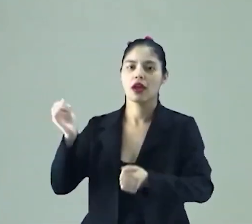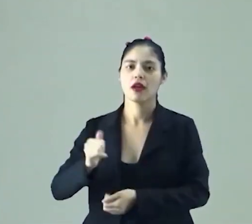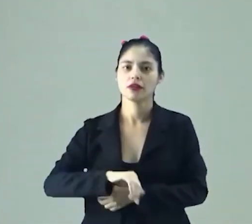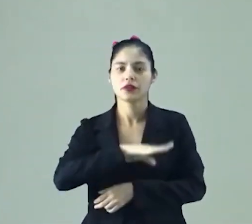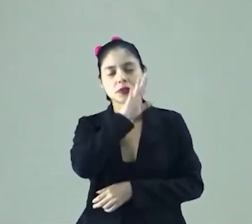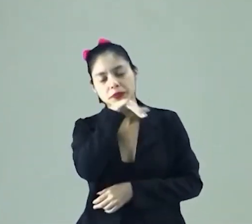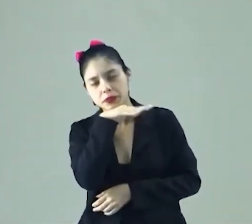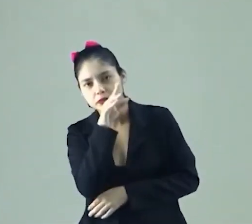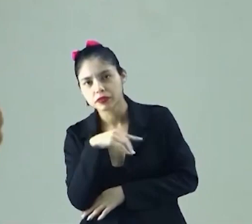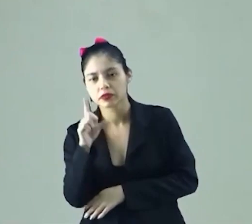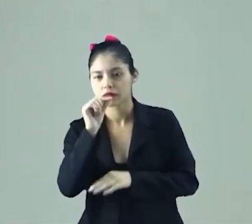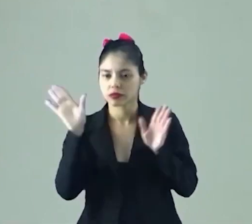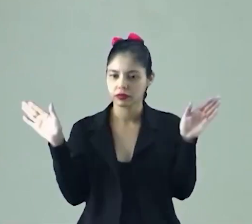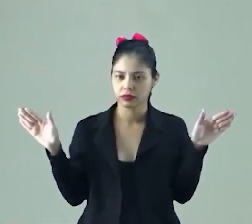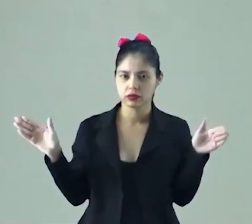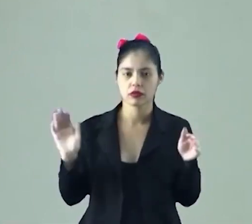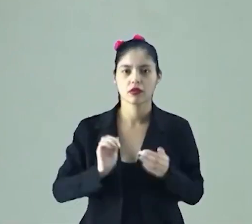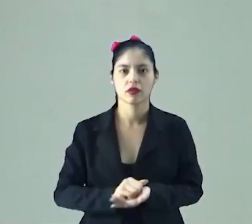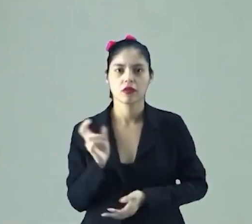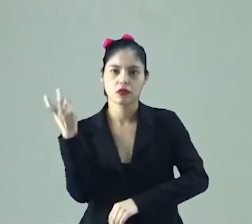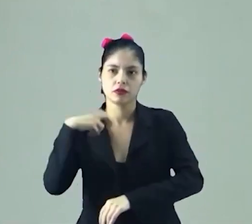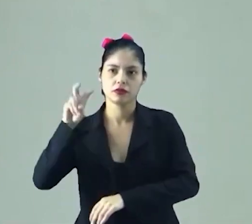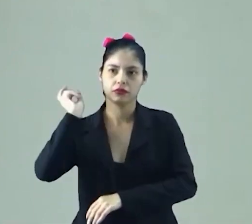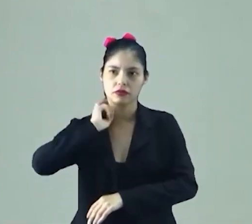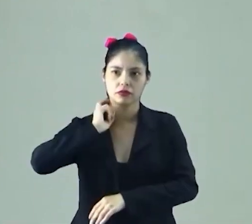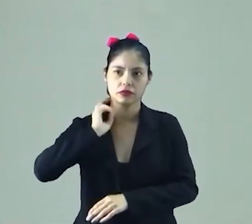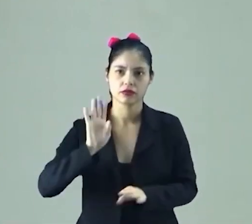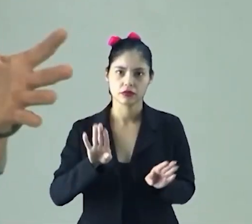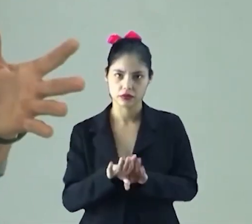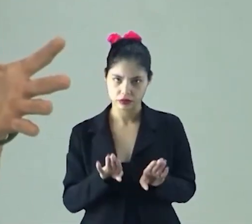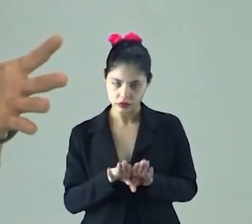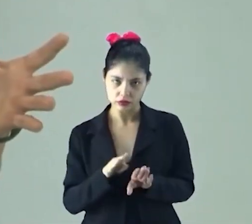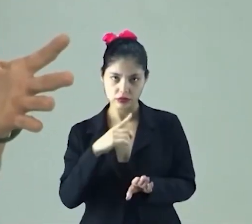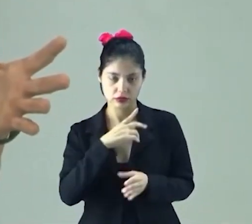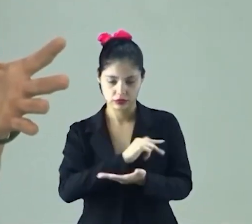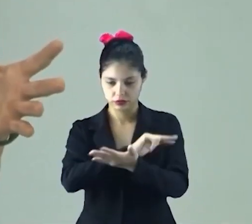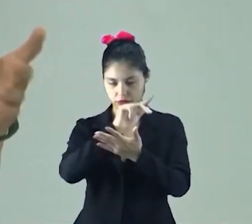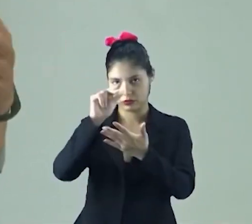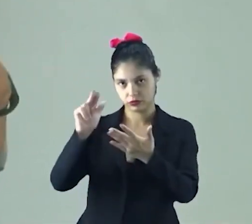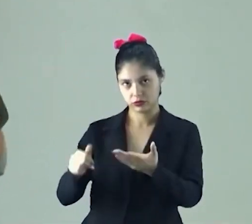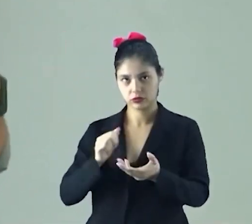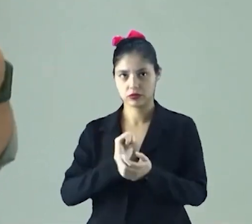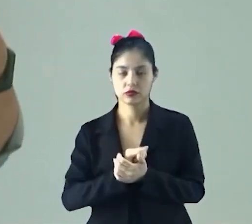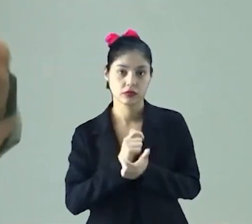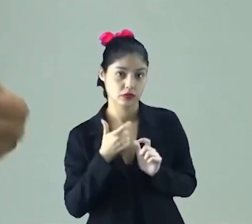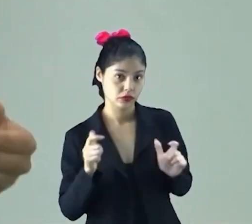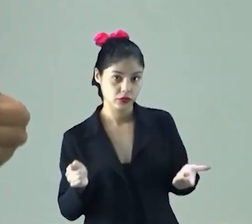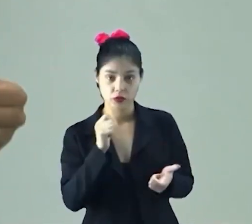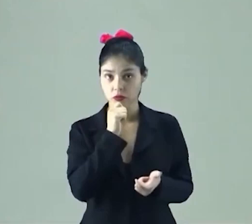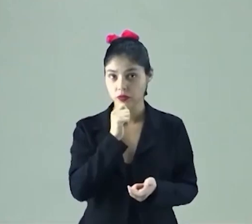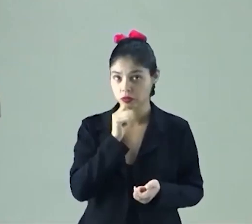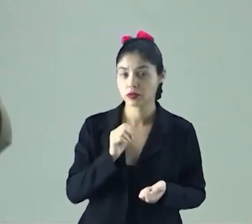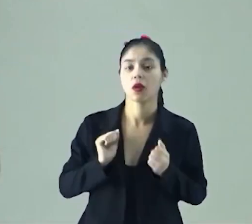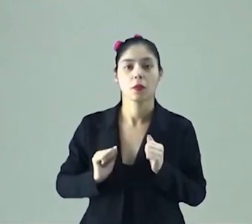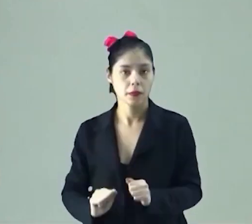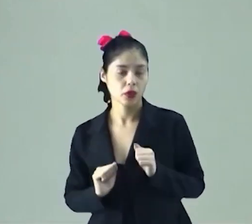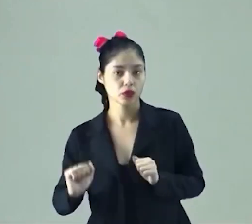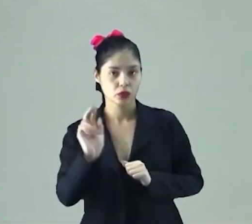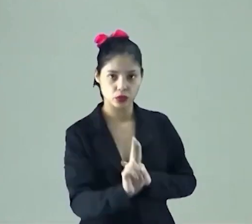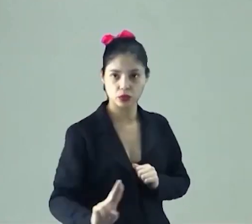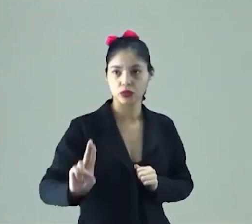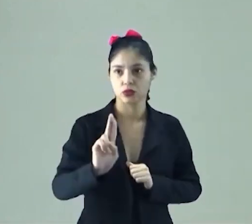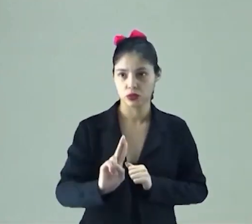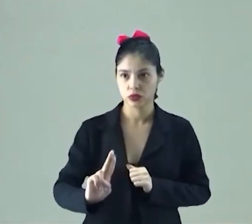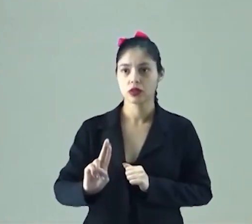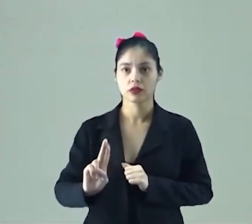voam, pássaros, morcegos, enfim. Então, toda essa gama de ambientes que o organismo pode usar